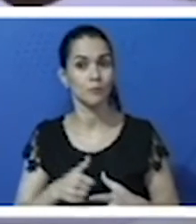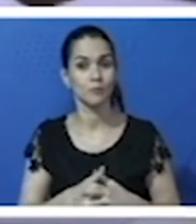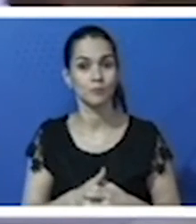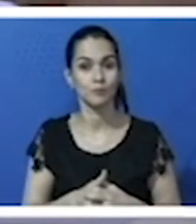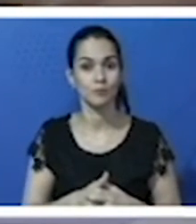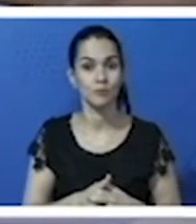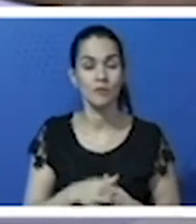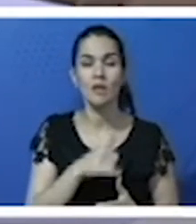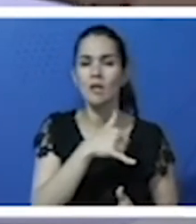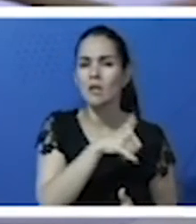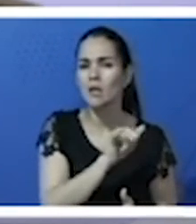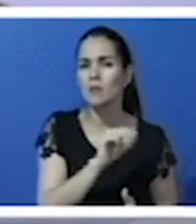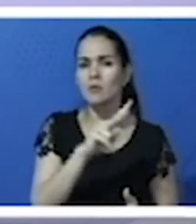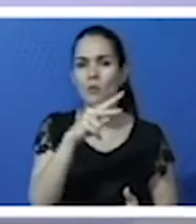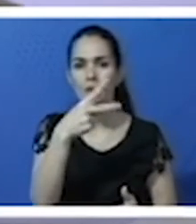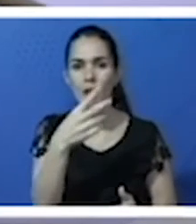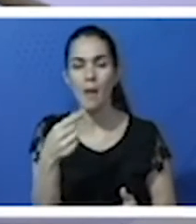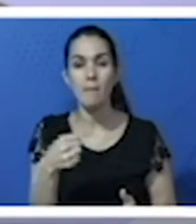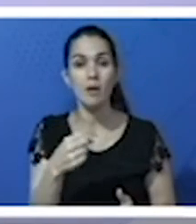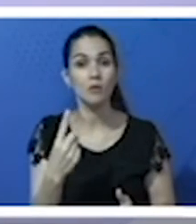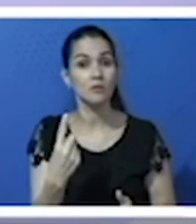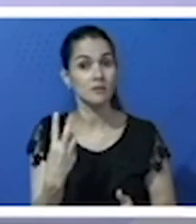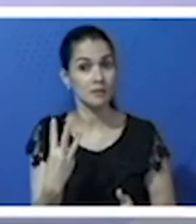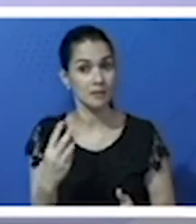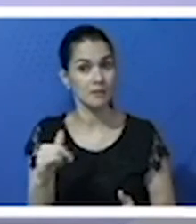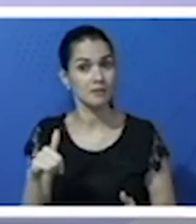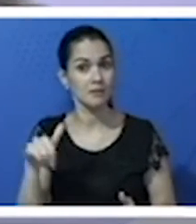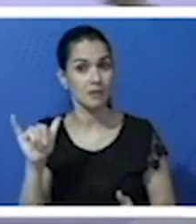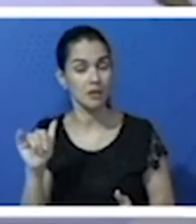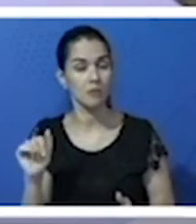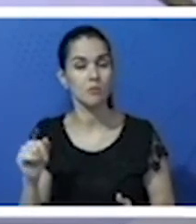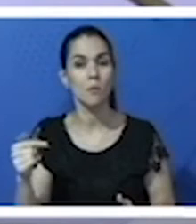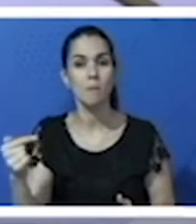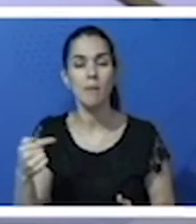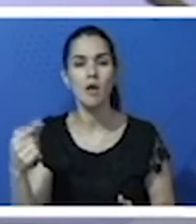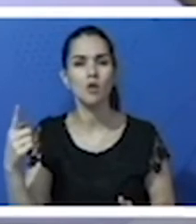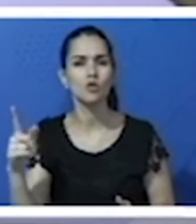Então, vai ficar y² menos 3y menos 18 é igual a zero.